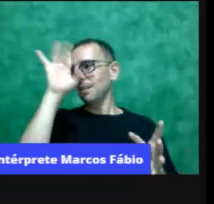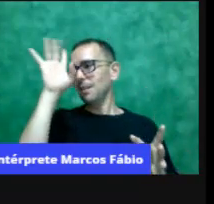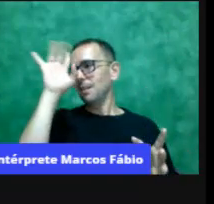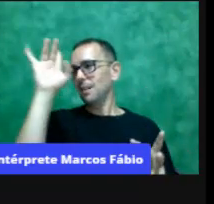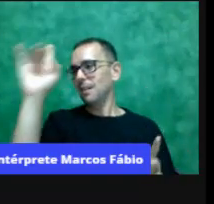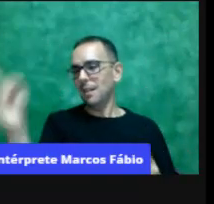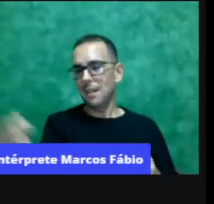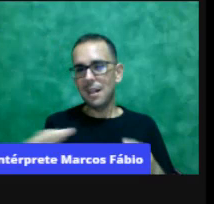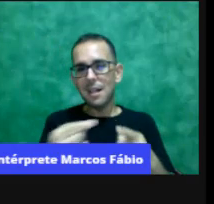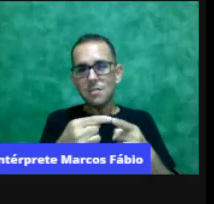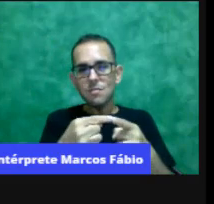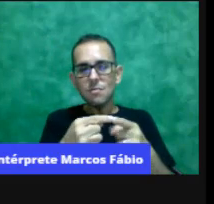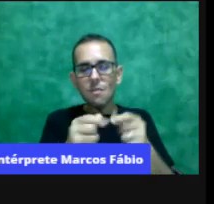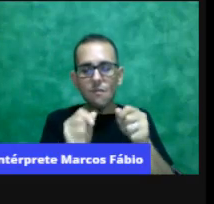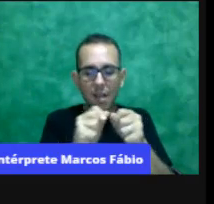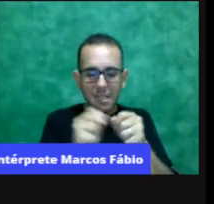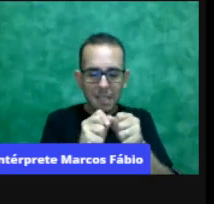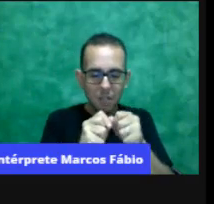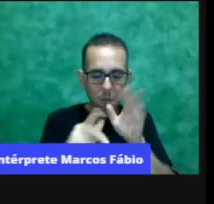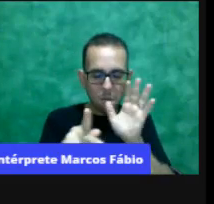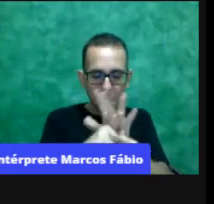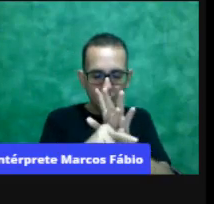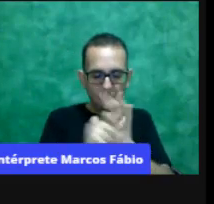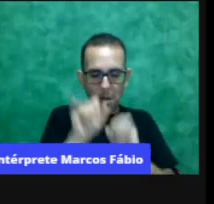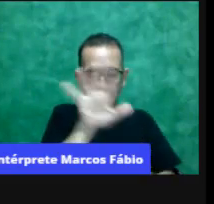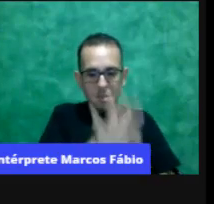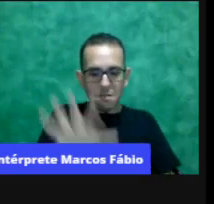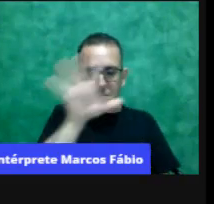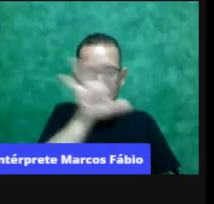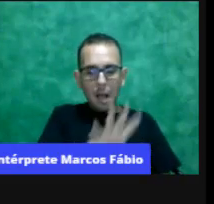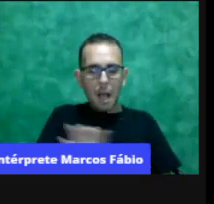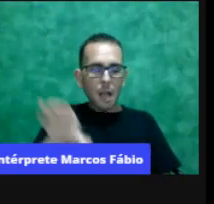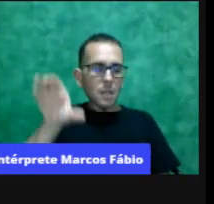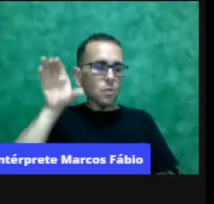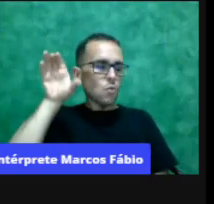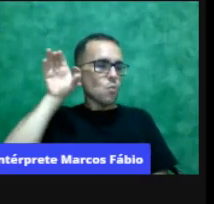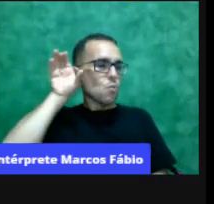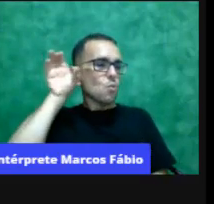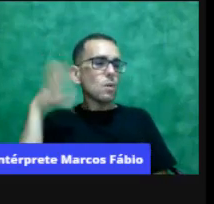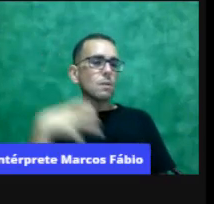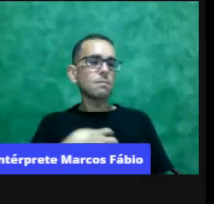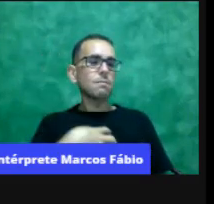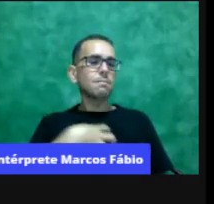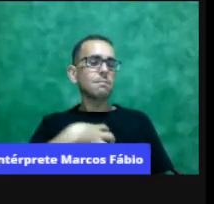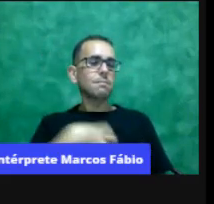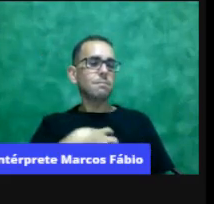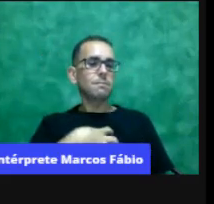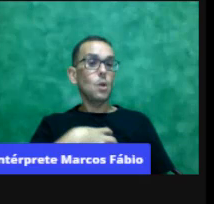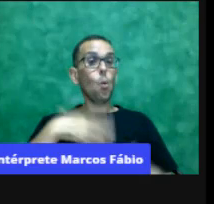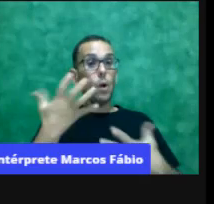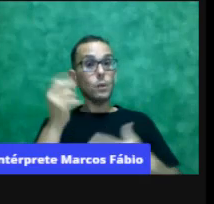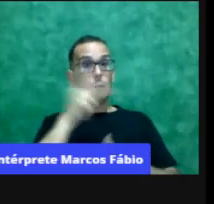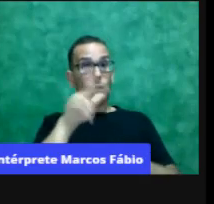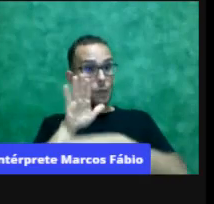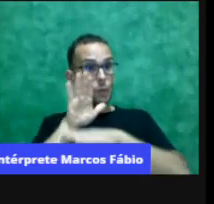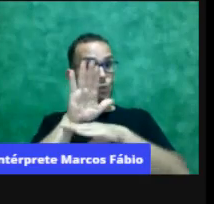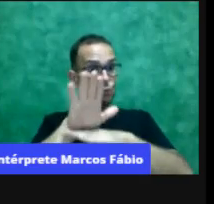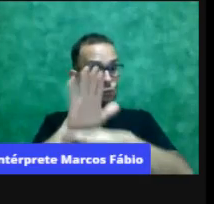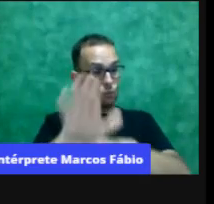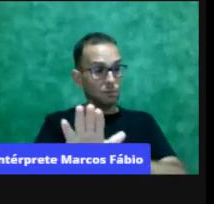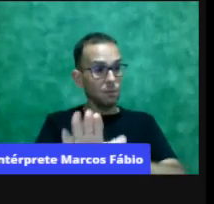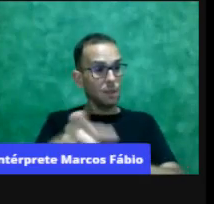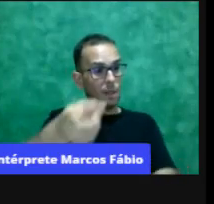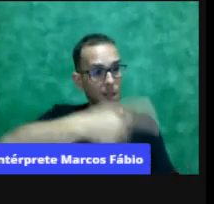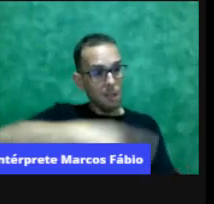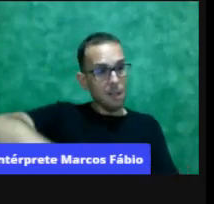pois criam suas próprias imagens daquilo que estão ouvindo. Então, as crianças, quando o professor precisa ajudar com que as crianças, e é o que a